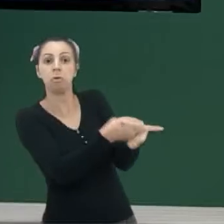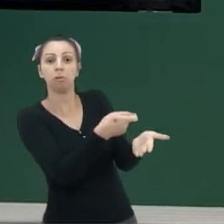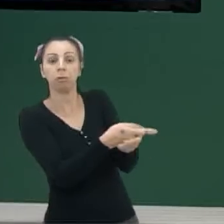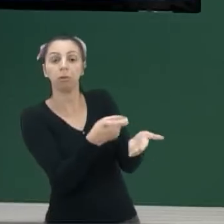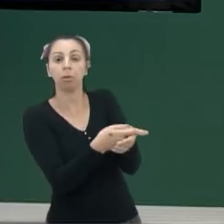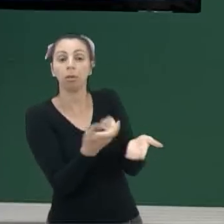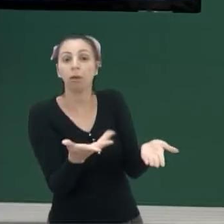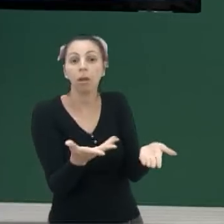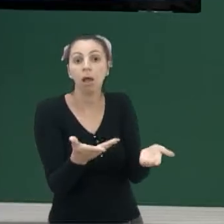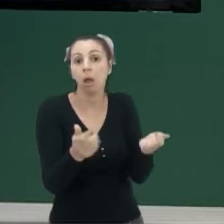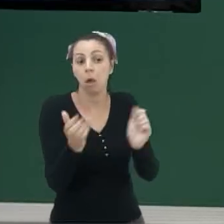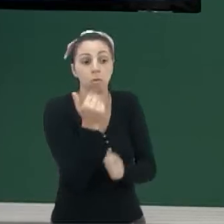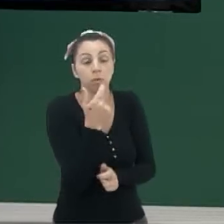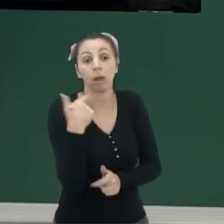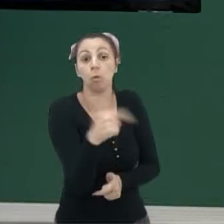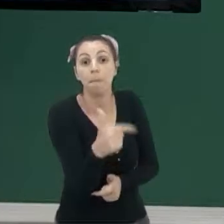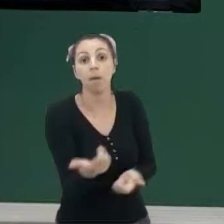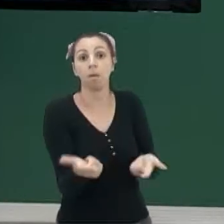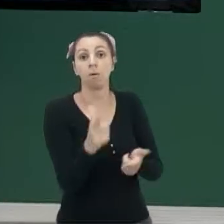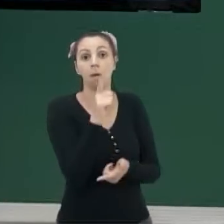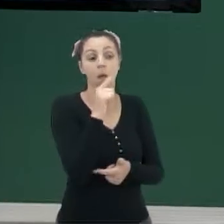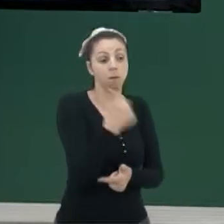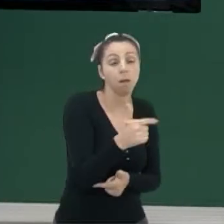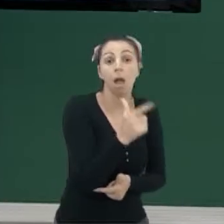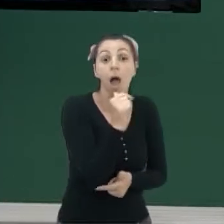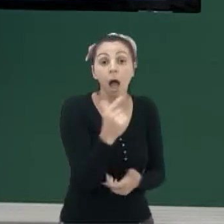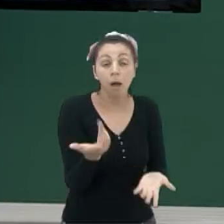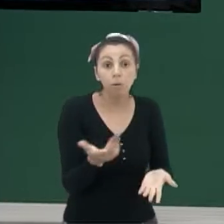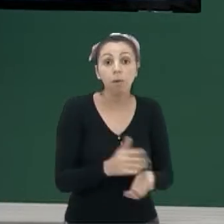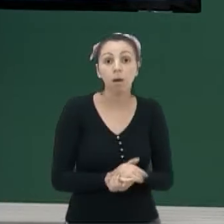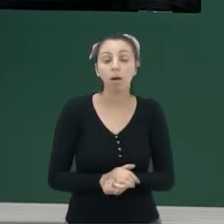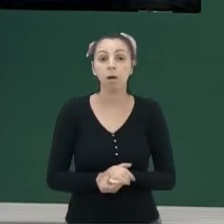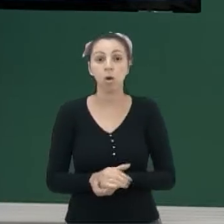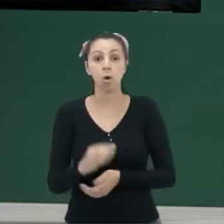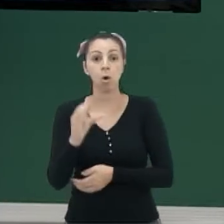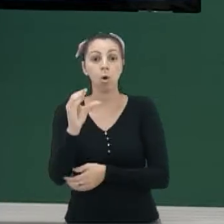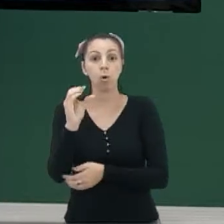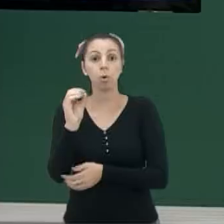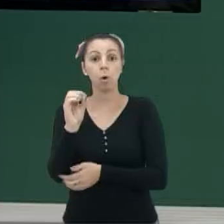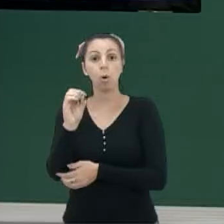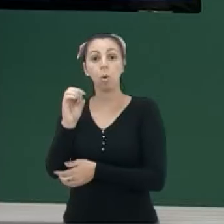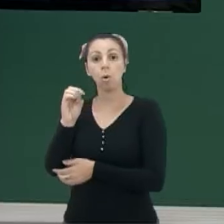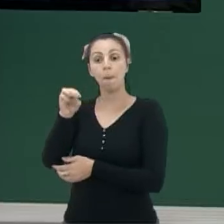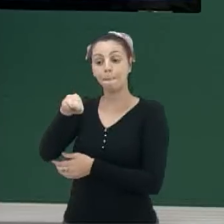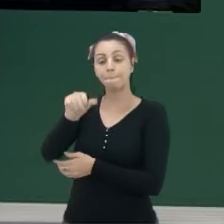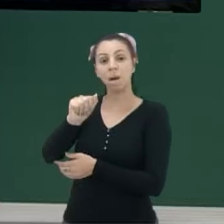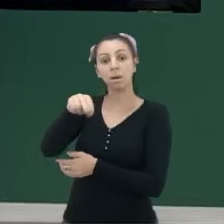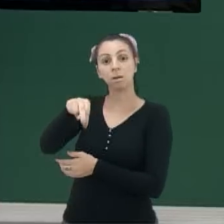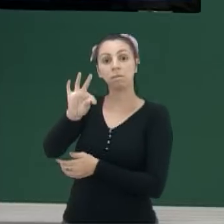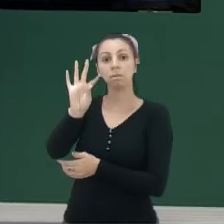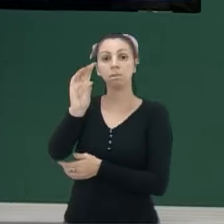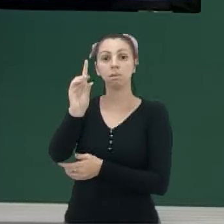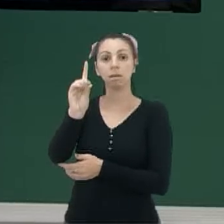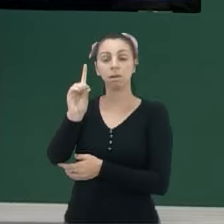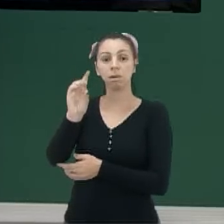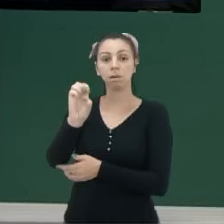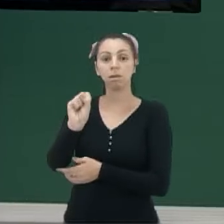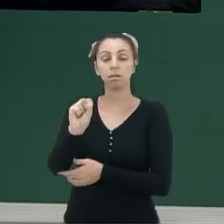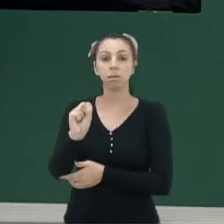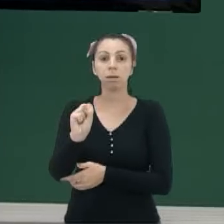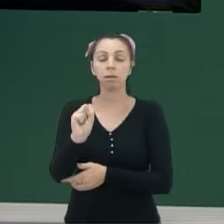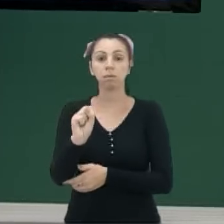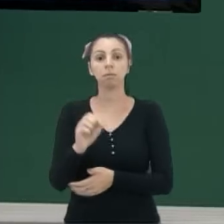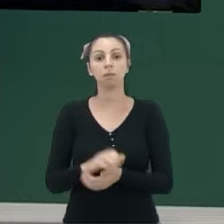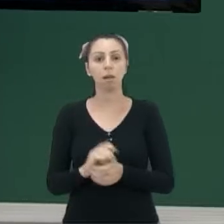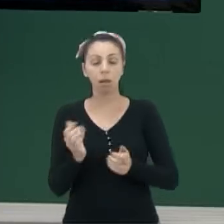lugar, já não tem mais provimentos, a gente não tem o que comer. Quer dizer, os comandantes ainda são alimentados, mas a tripulação já tem racionamento de